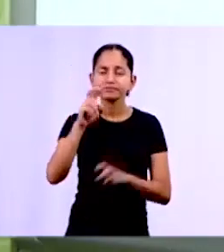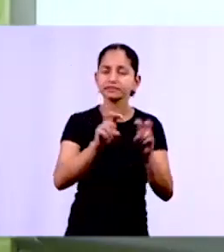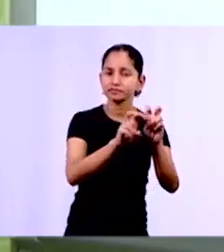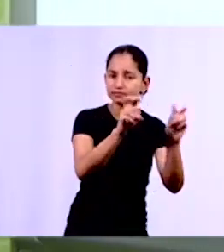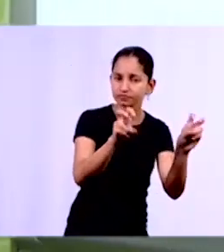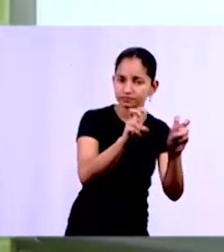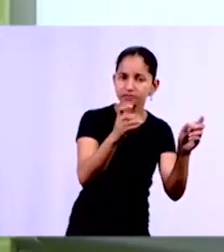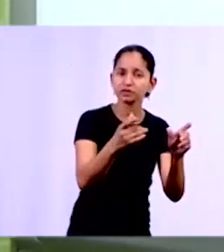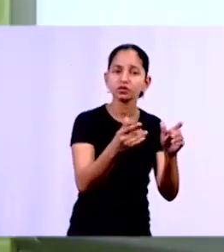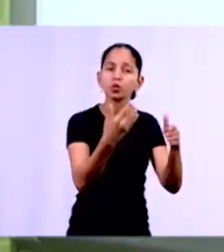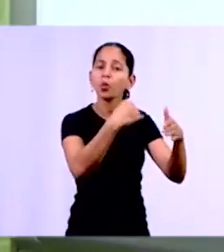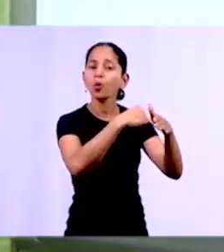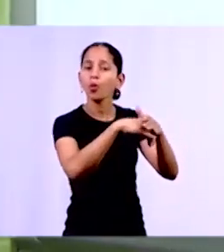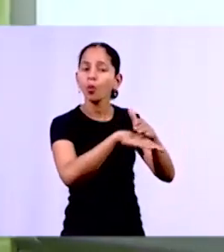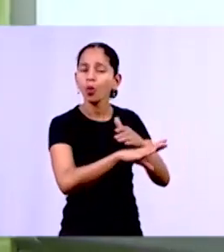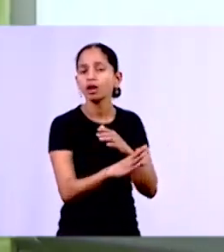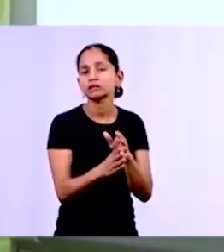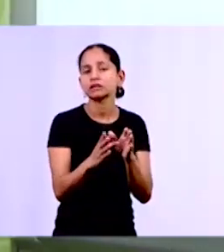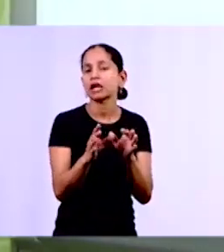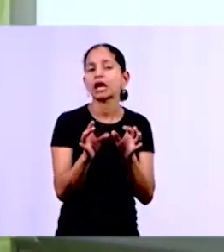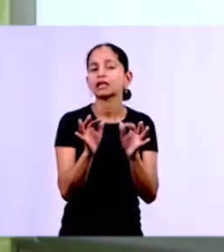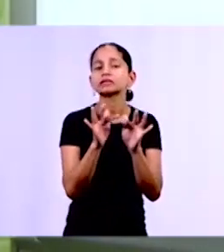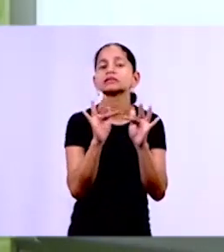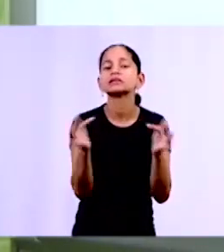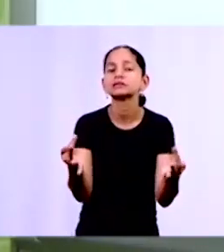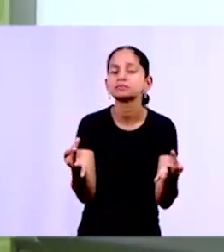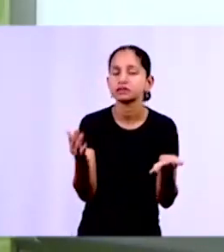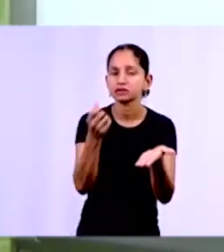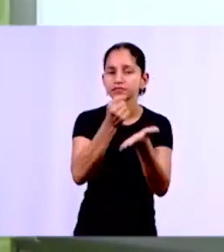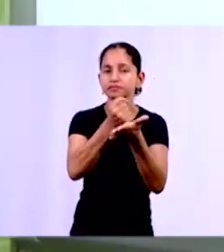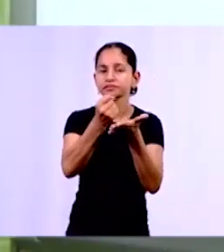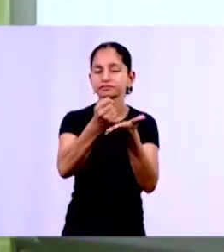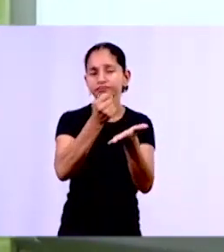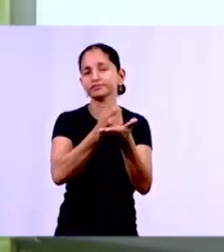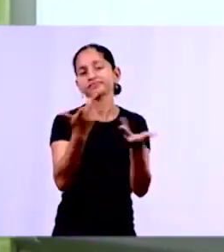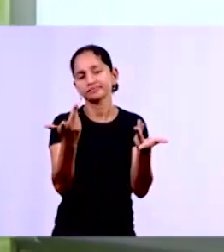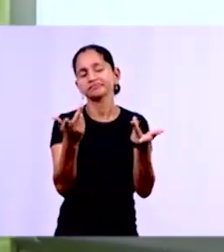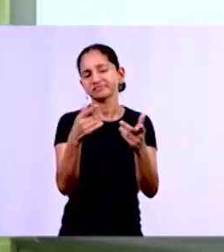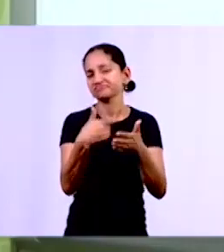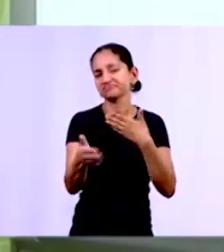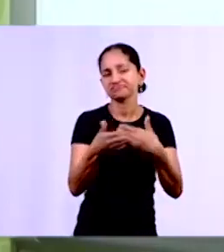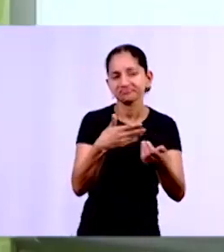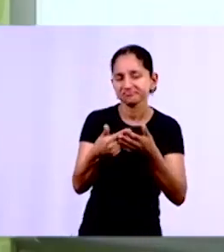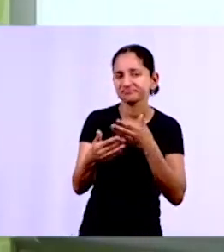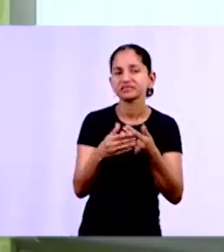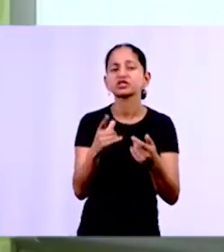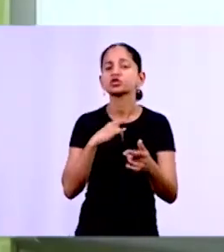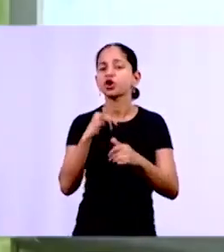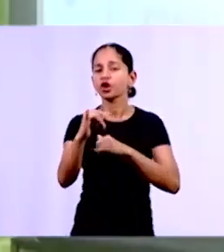da empresa, comprar um no-break, fazer um contrato com um provedor aí qualquer para ter